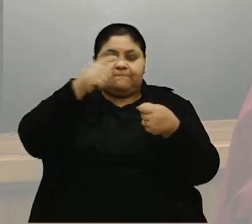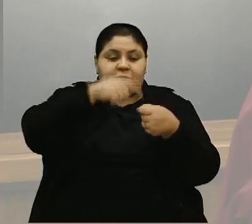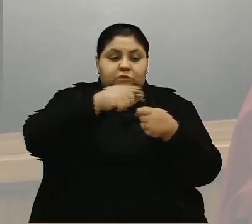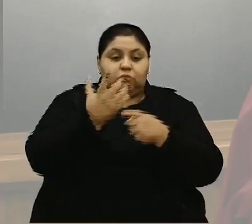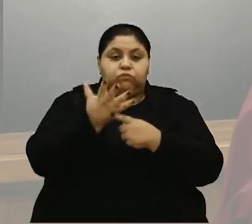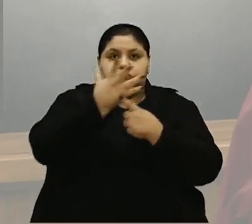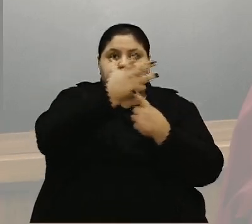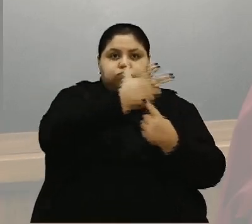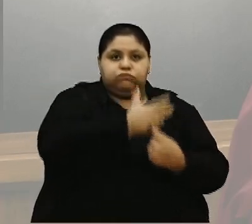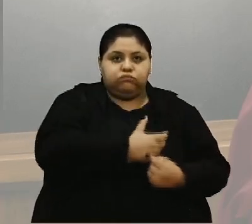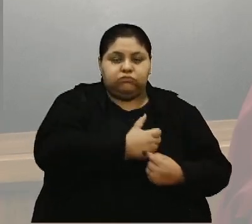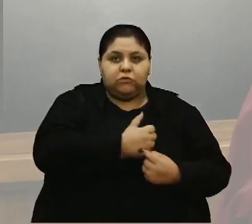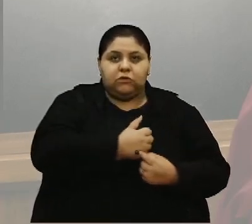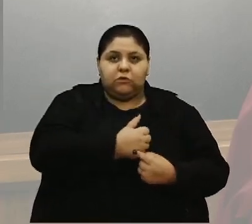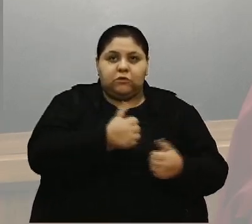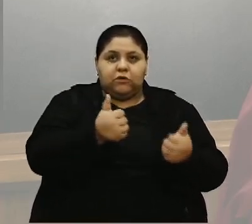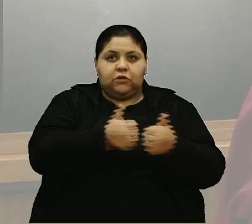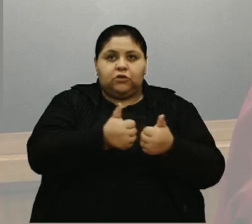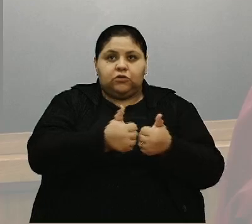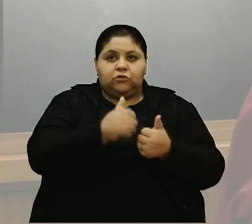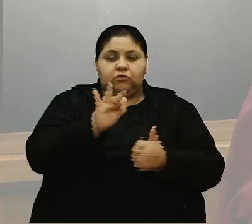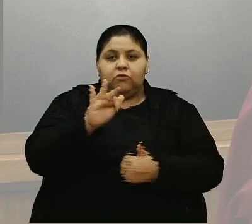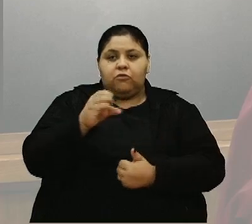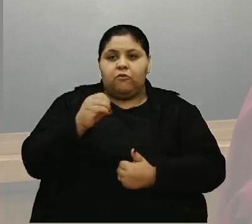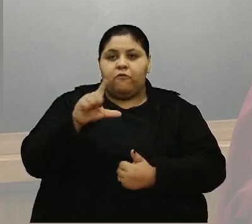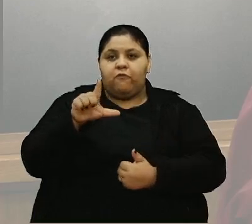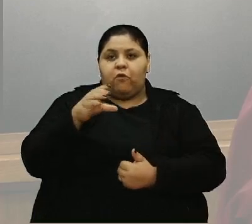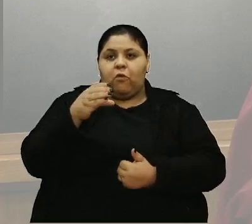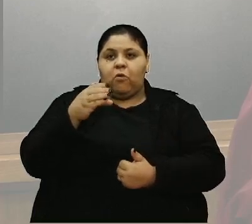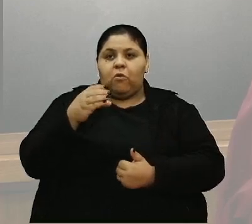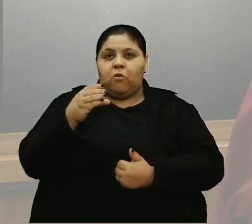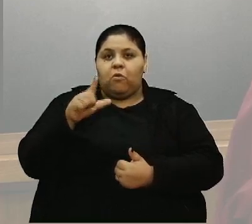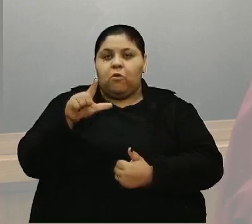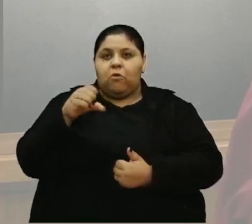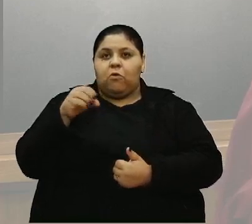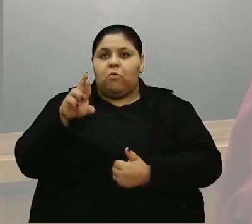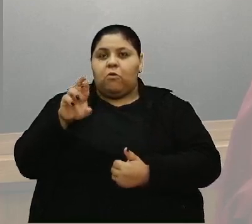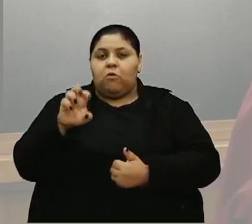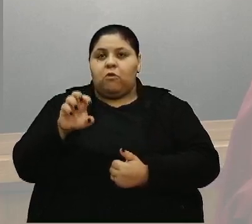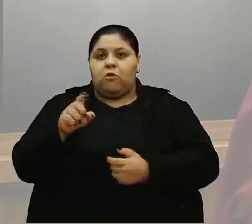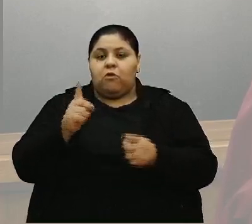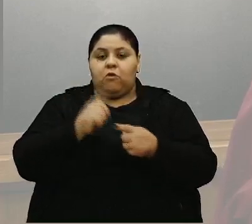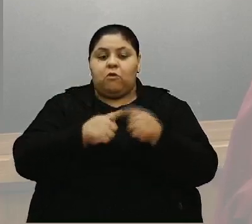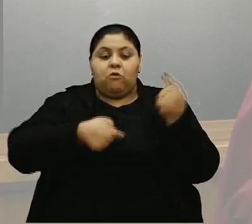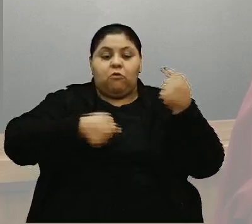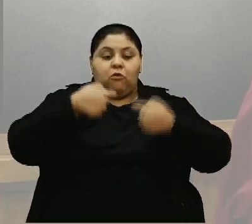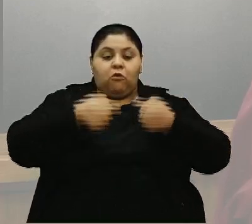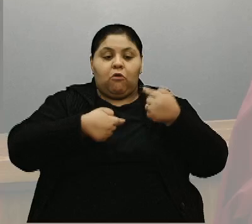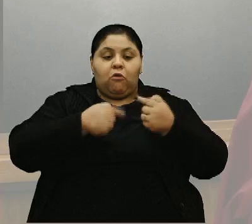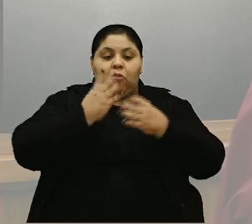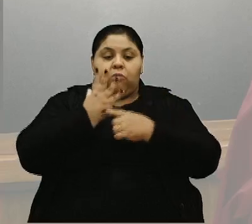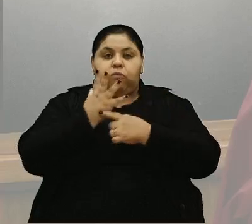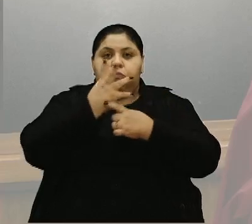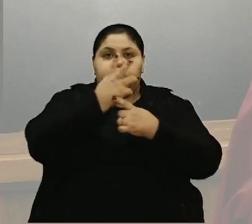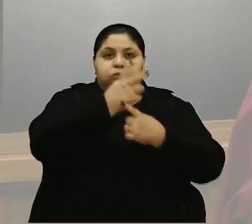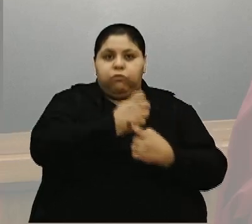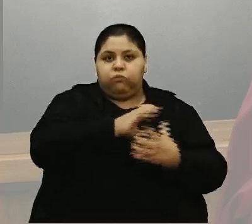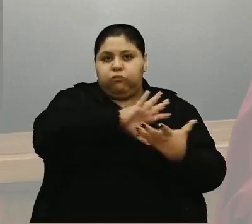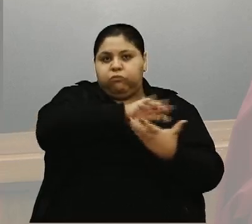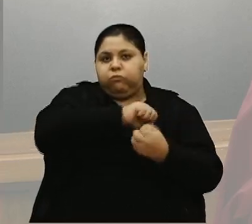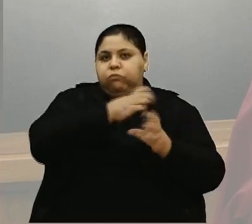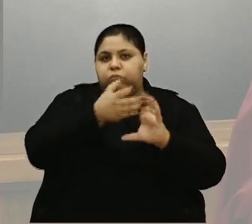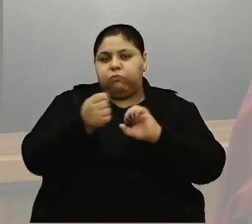artesanato junto com o folclore, porque a discussão que se fez é que o artesanato poderia